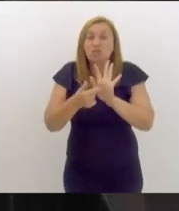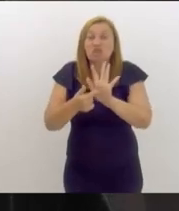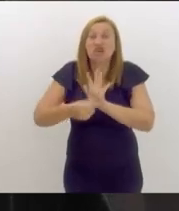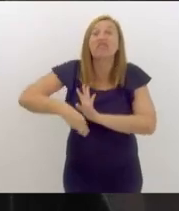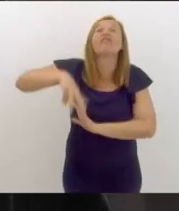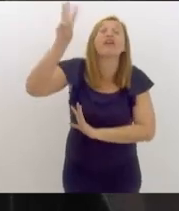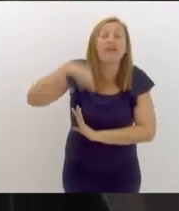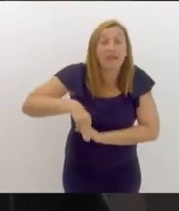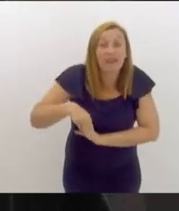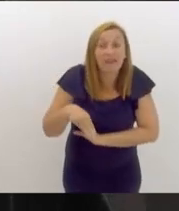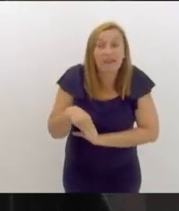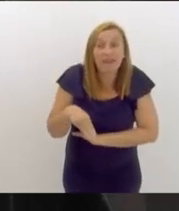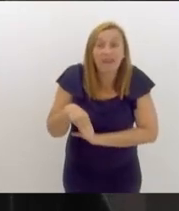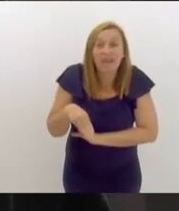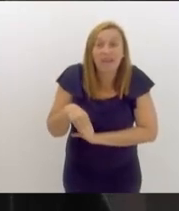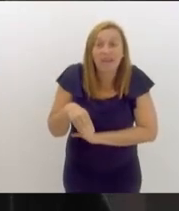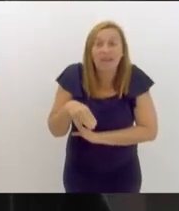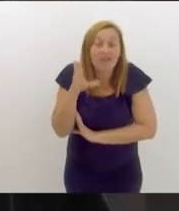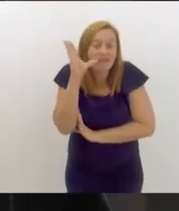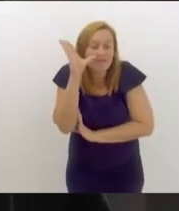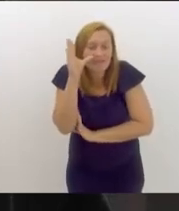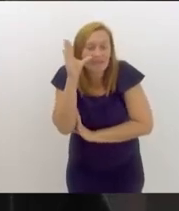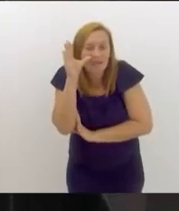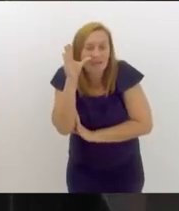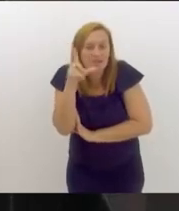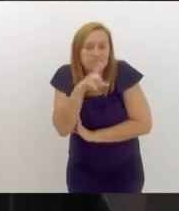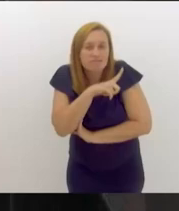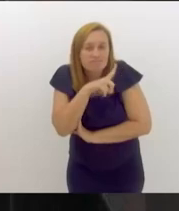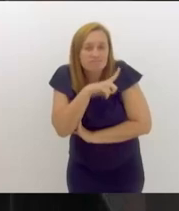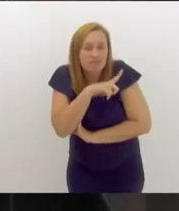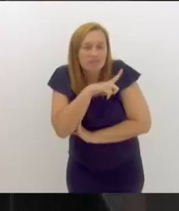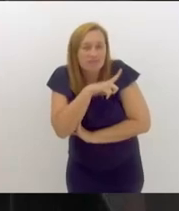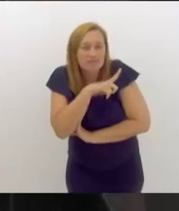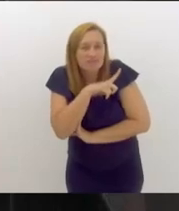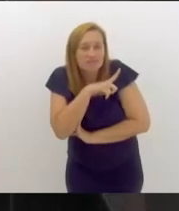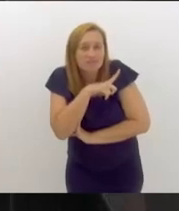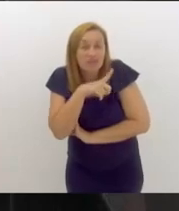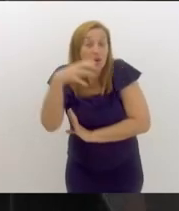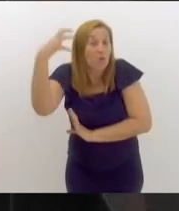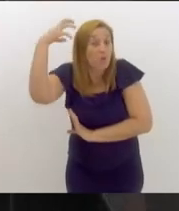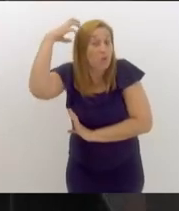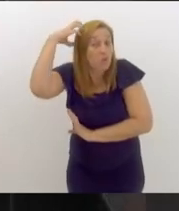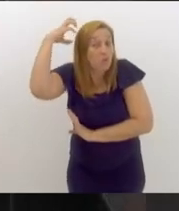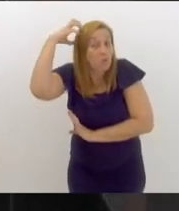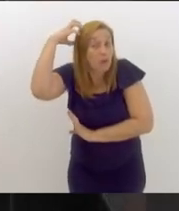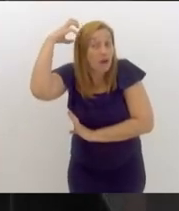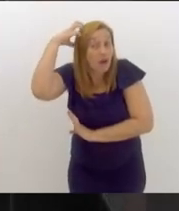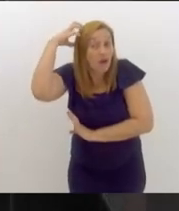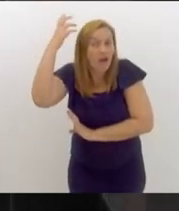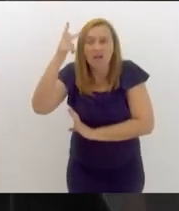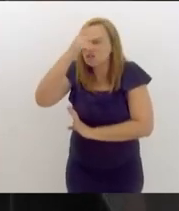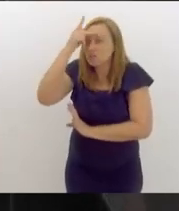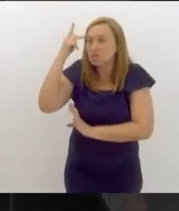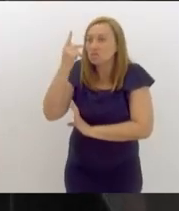quem era os interesses de implantar culpabilidade nos